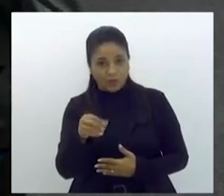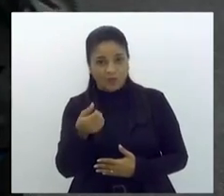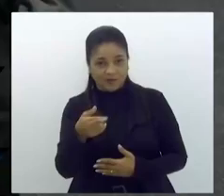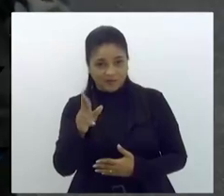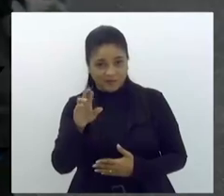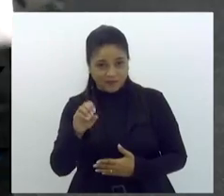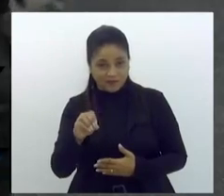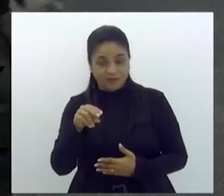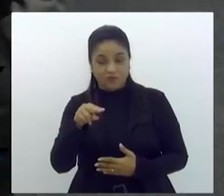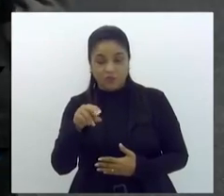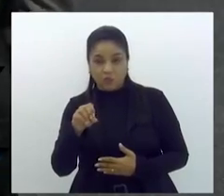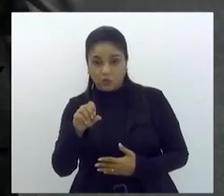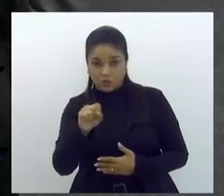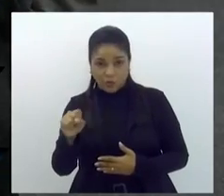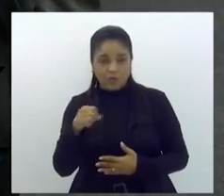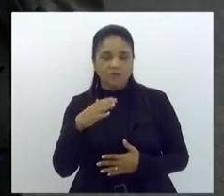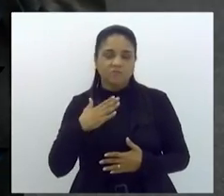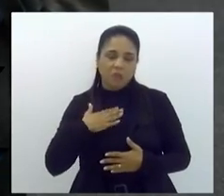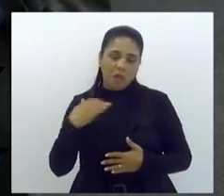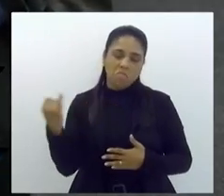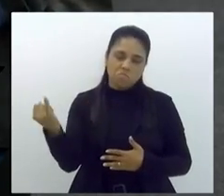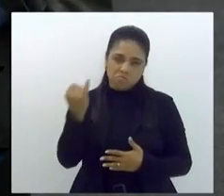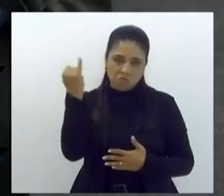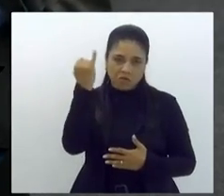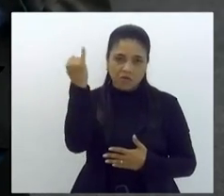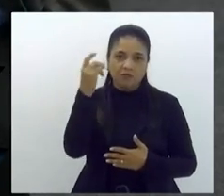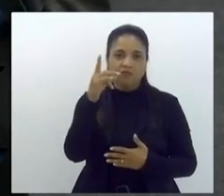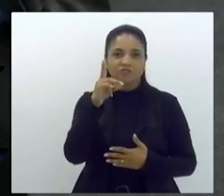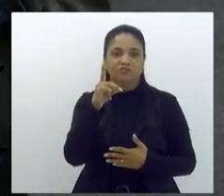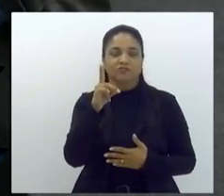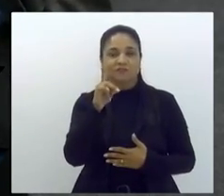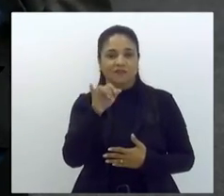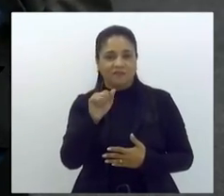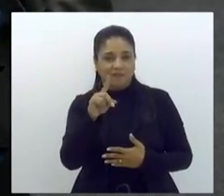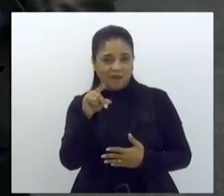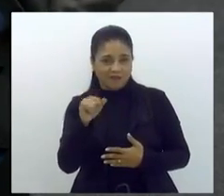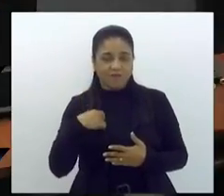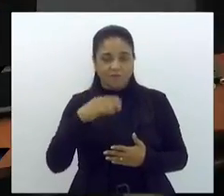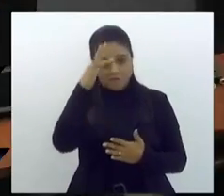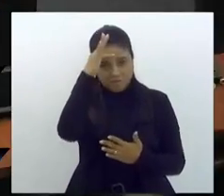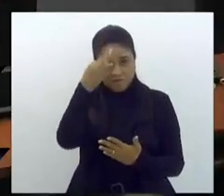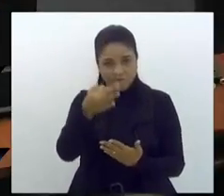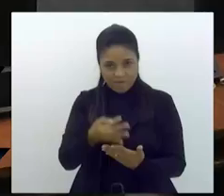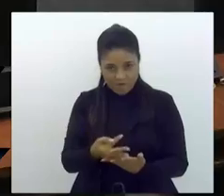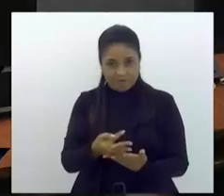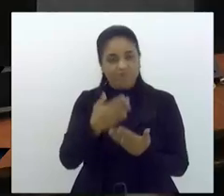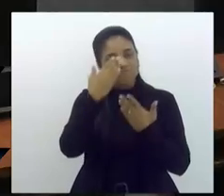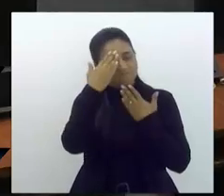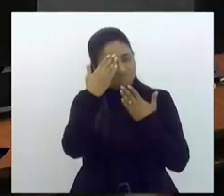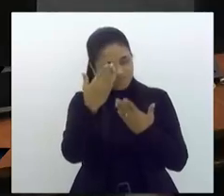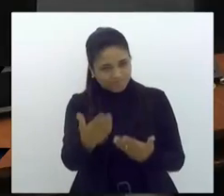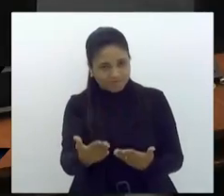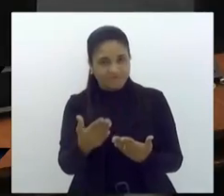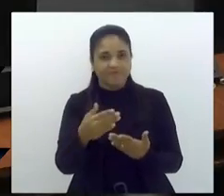datas são muito importantes para nossa para nossa fé Muito obrigado não vai embora ou